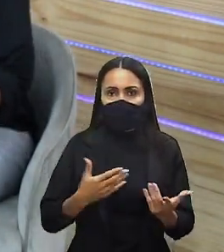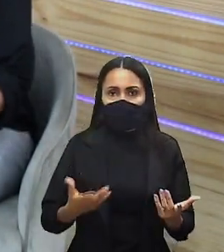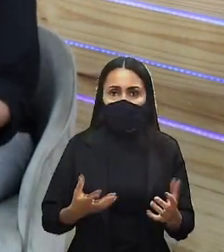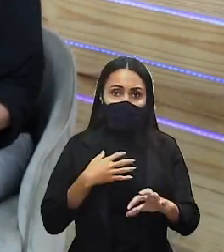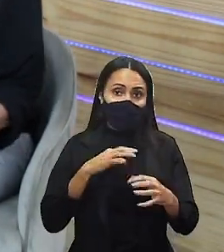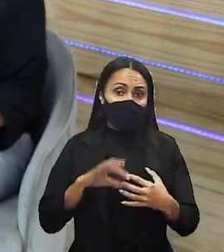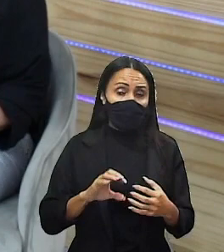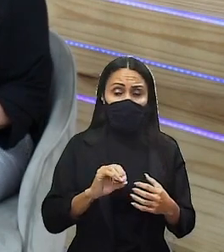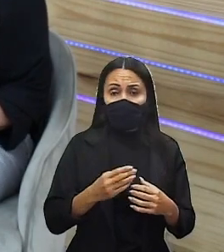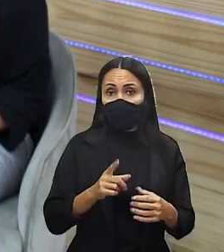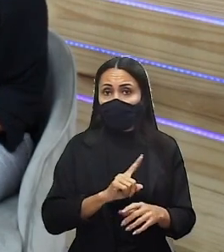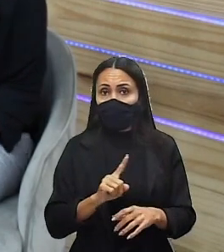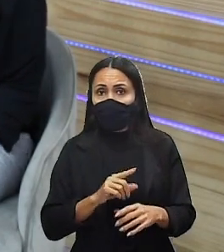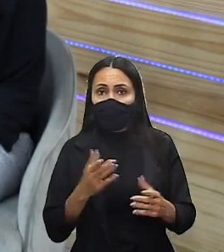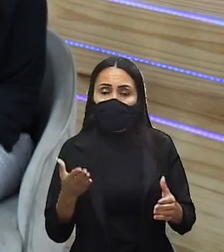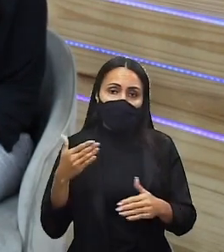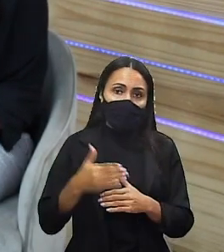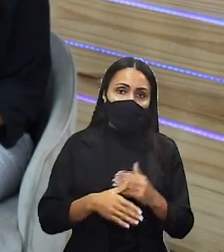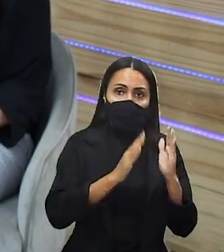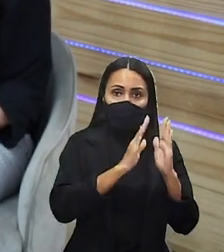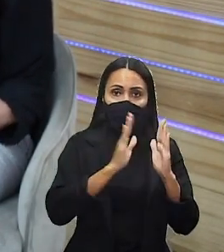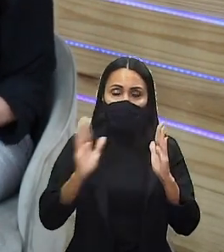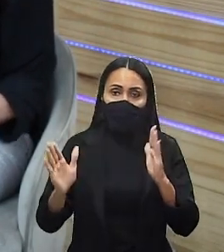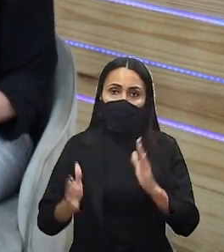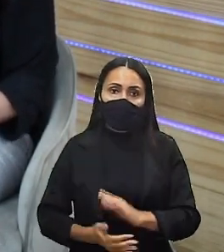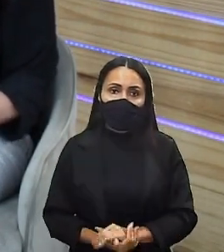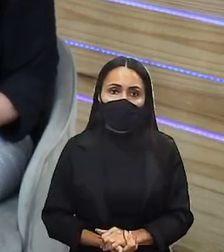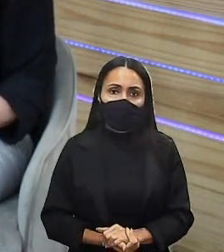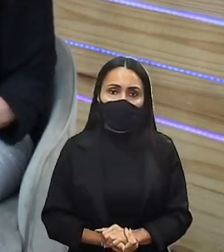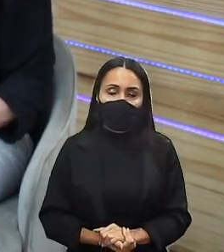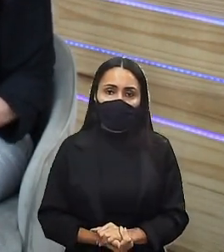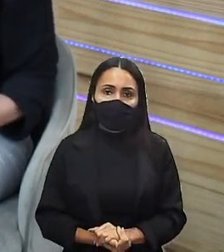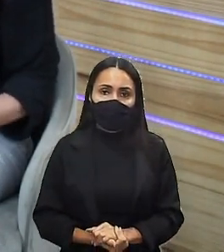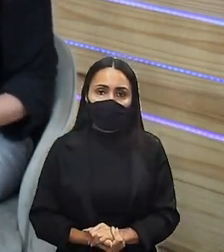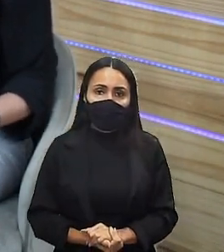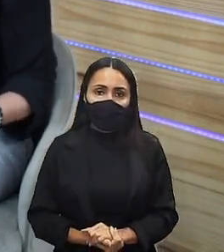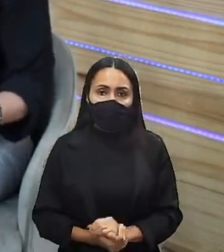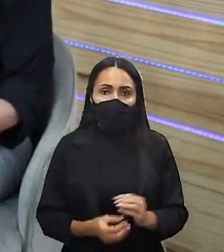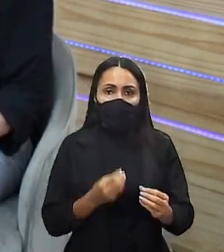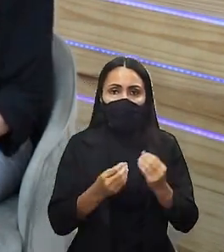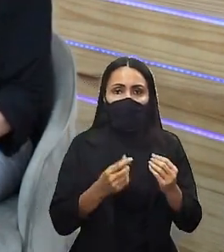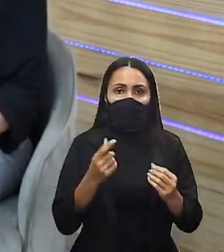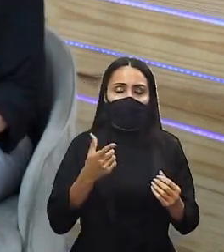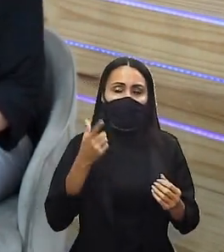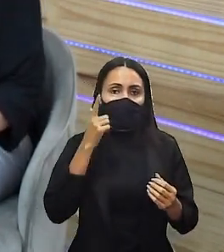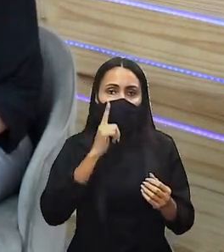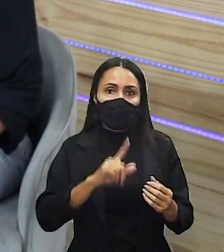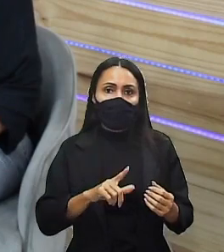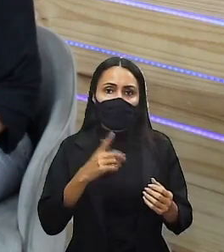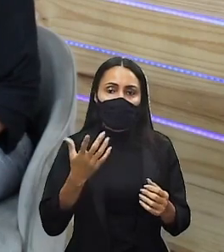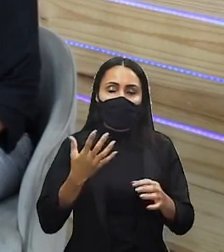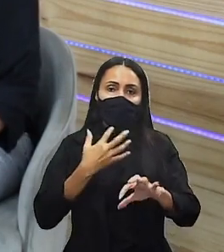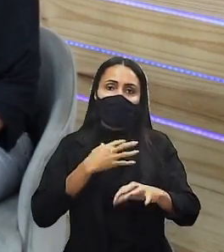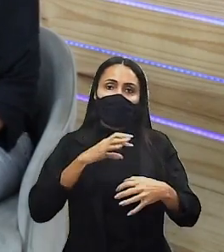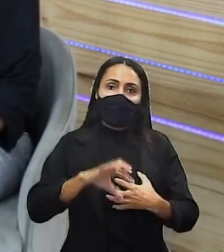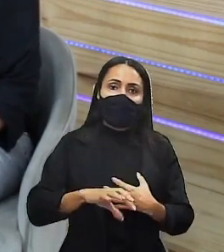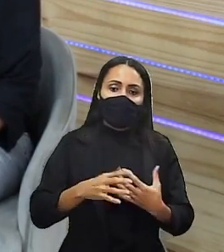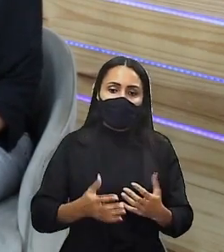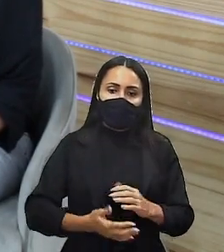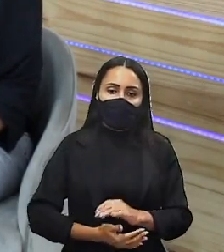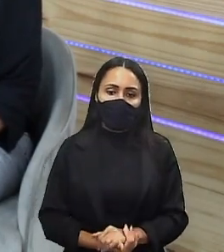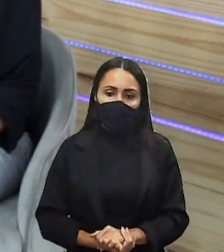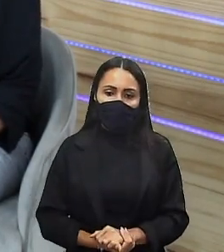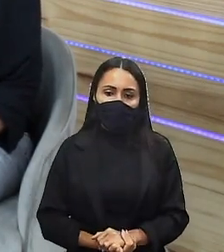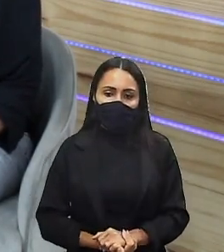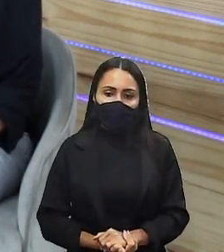empáticos ou não, dentro de uma biblioteca. Então, como a gente consegue fazer essa empatia? Eu vou deixar você